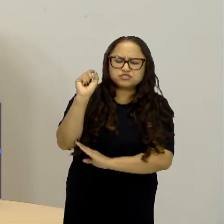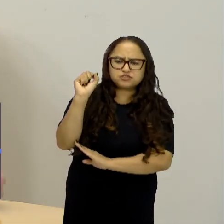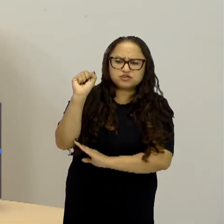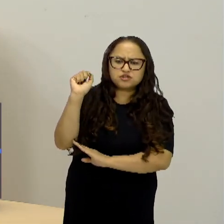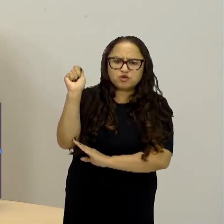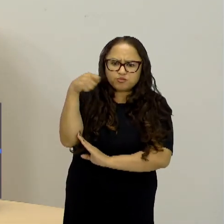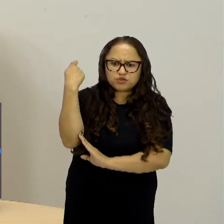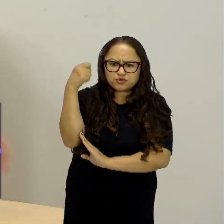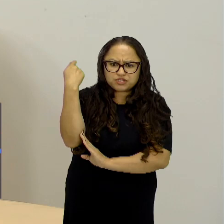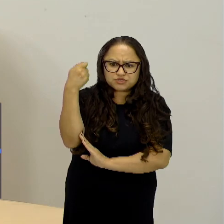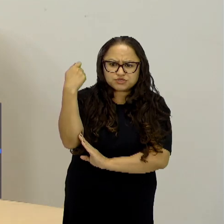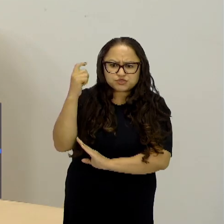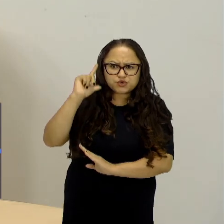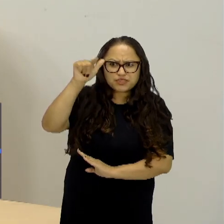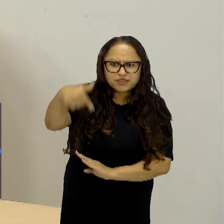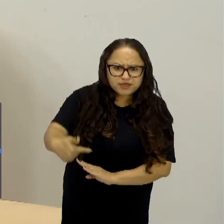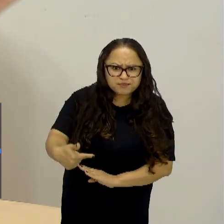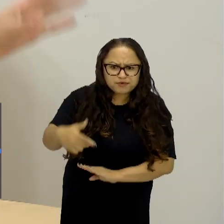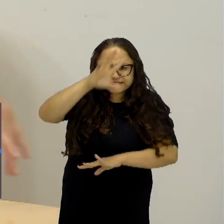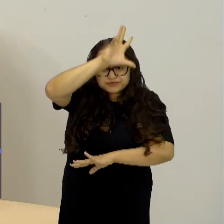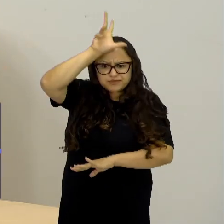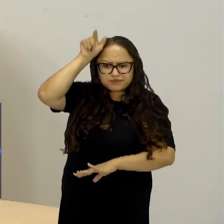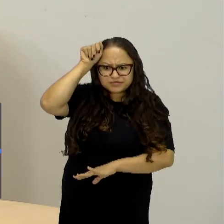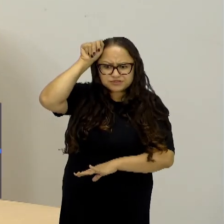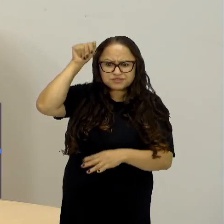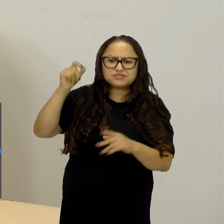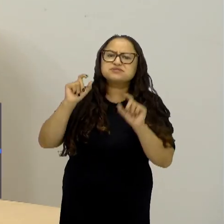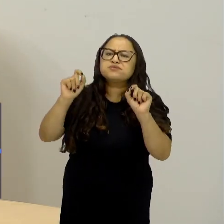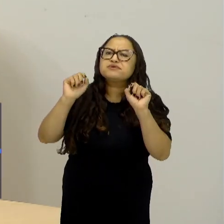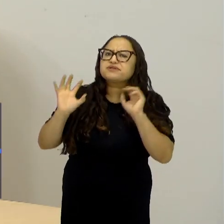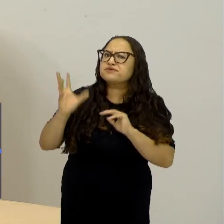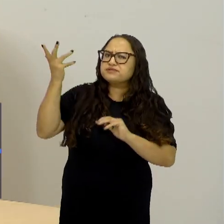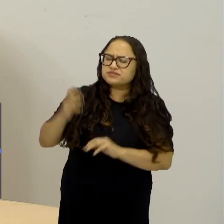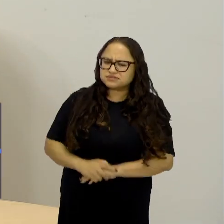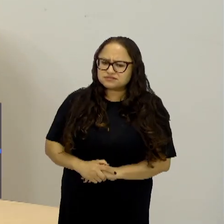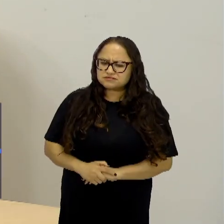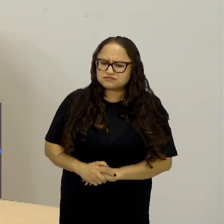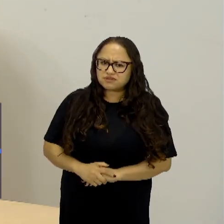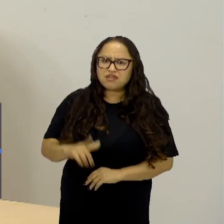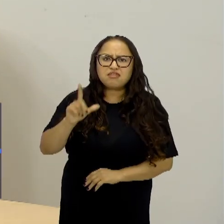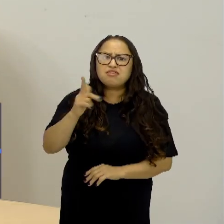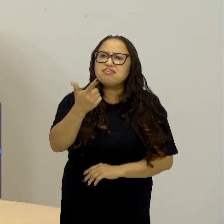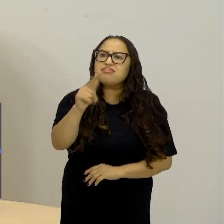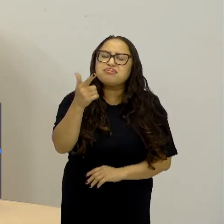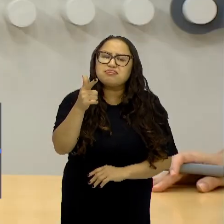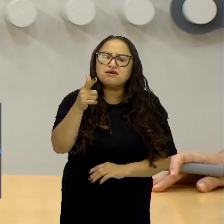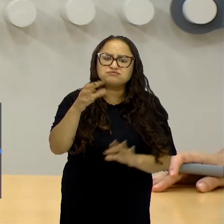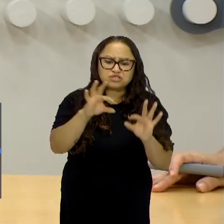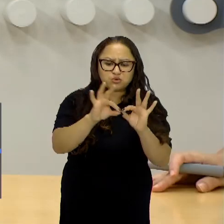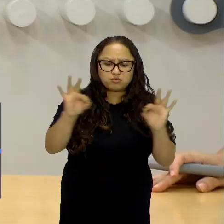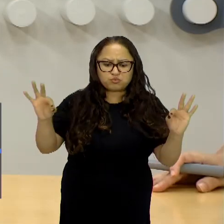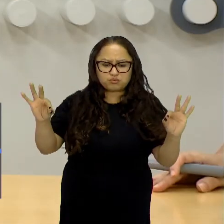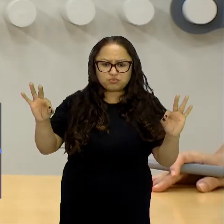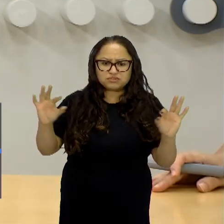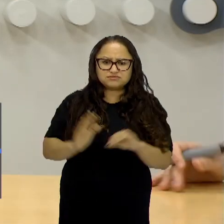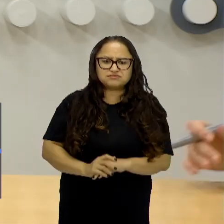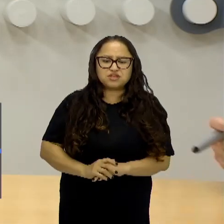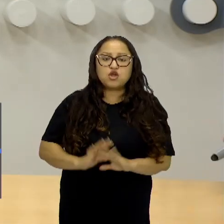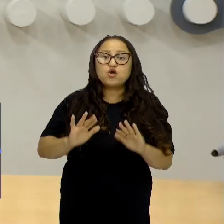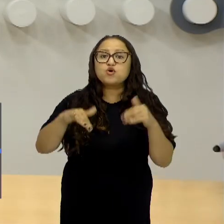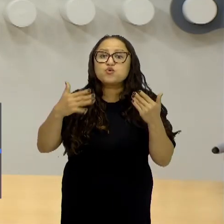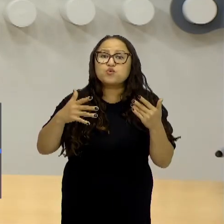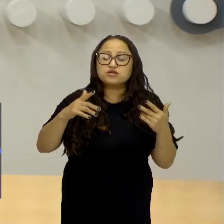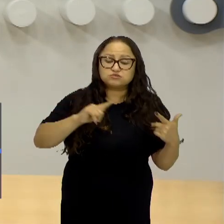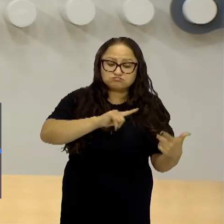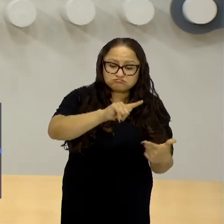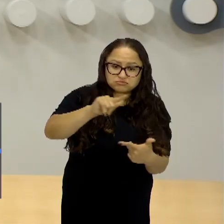Amazonas. Exatamente. Olha o que aconteceu na tua cabeça, que rolo. Sabe, não seguiu uma linha. Geograficamente, quando Sim. você segue uma linha